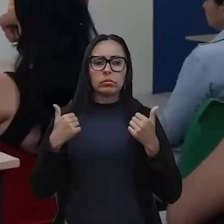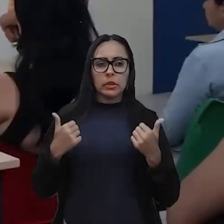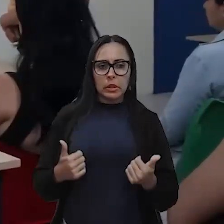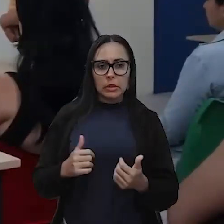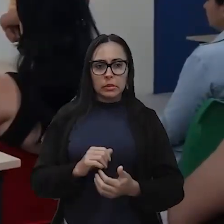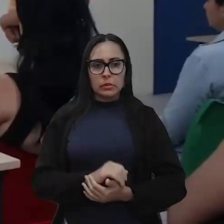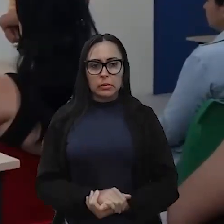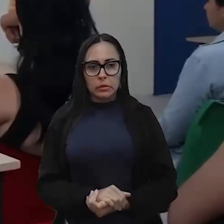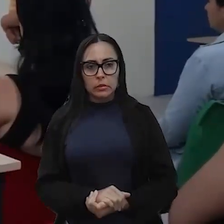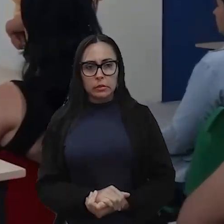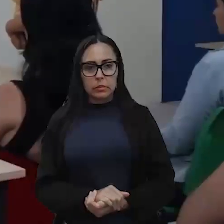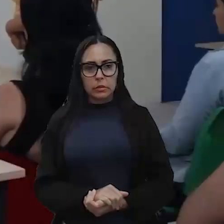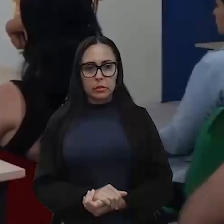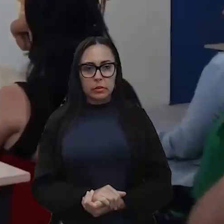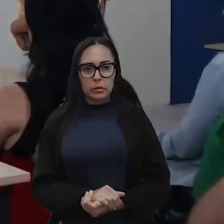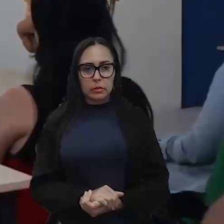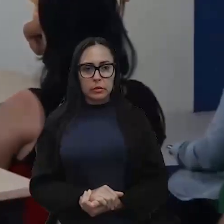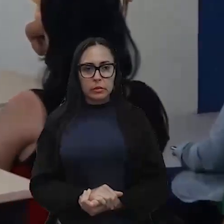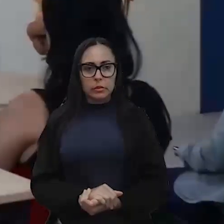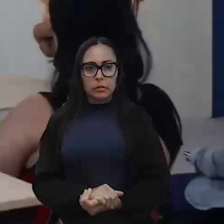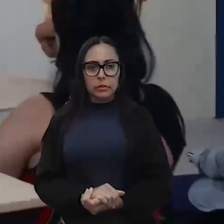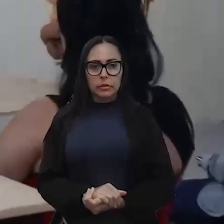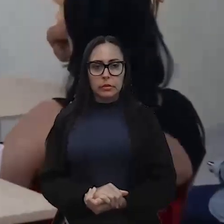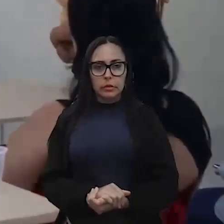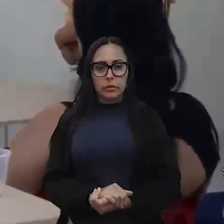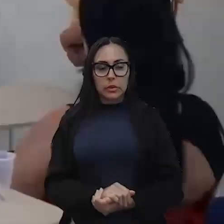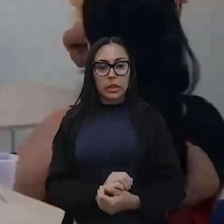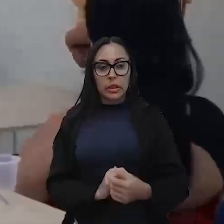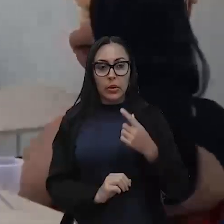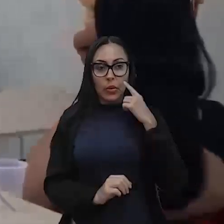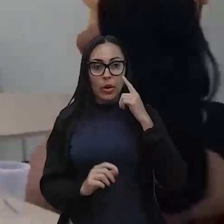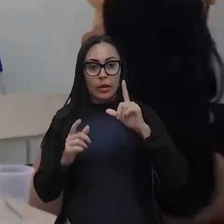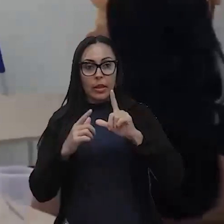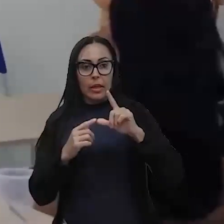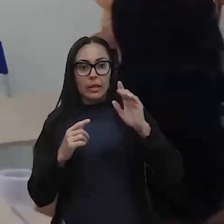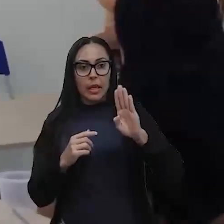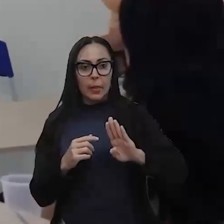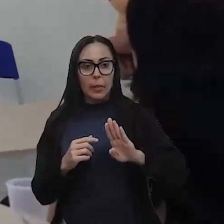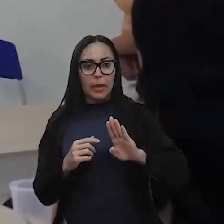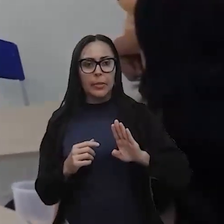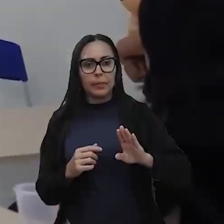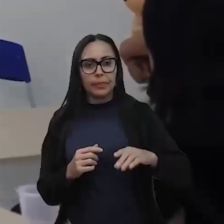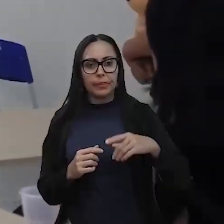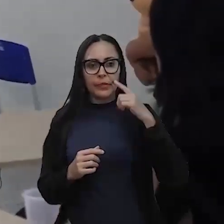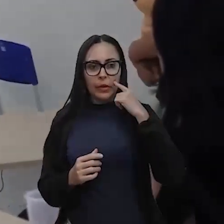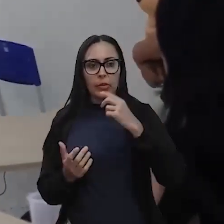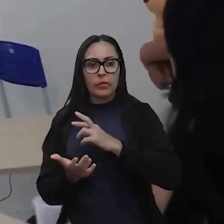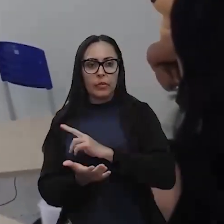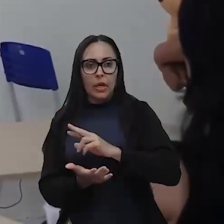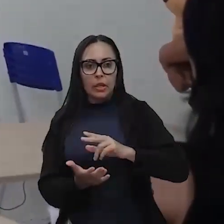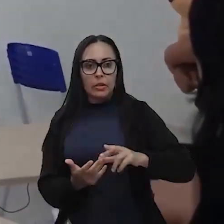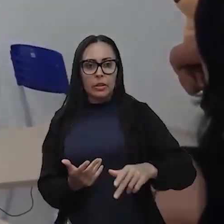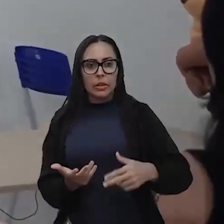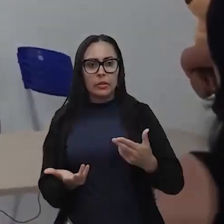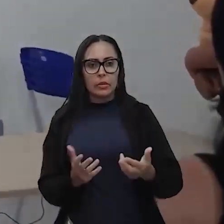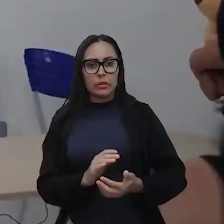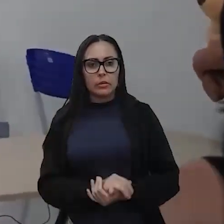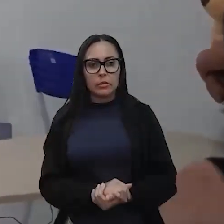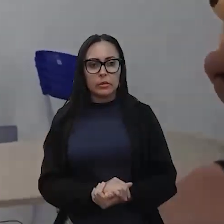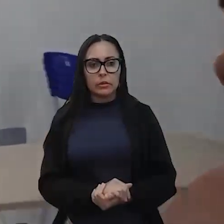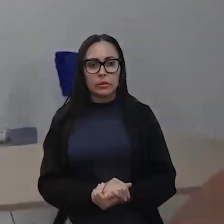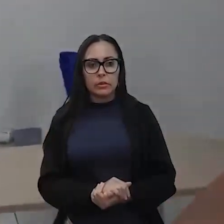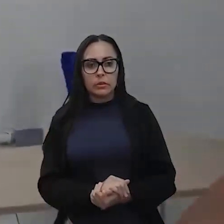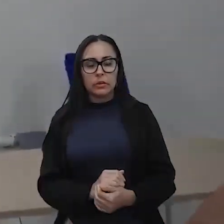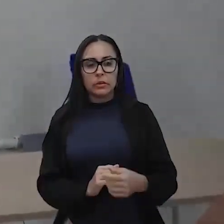no peito que você vai sentir na letra B. São vários grãozinhos, como se fossem grãos de arroz. Muitas mulheres têm